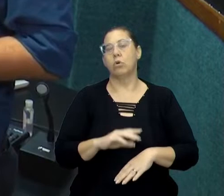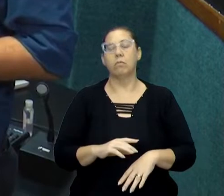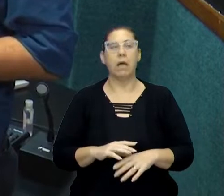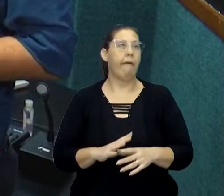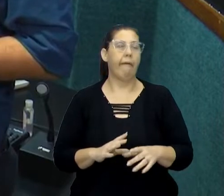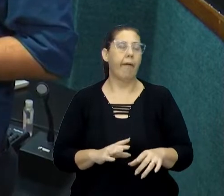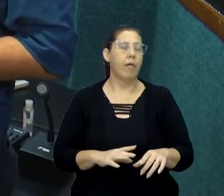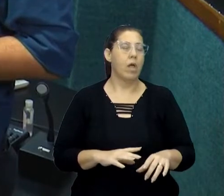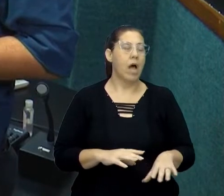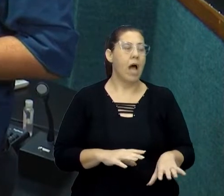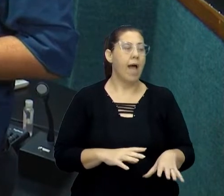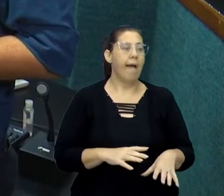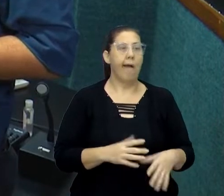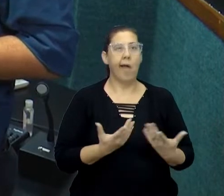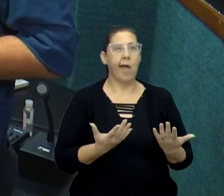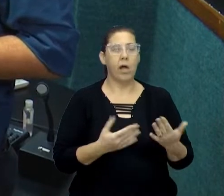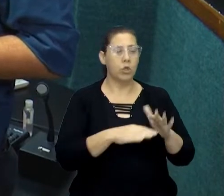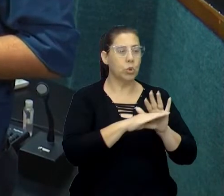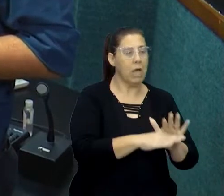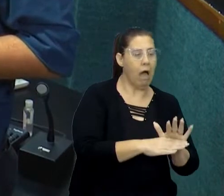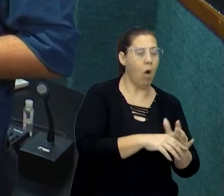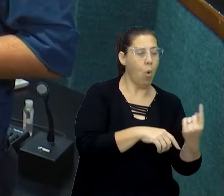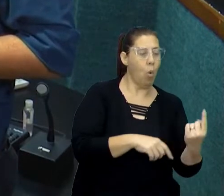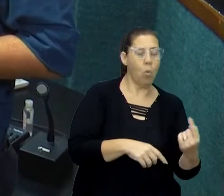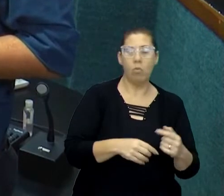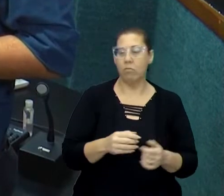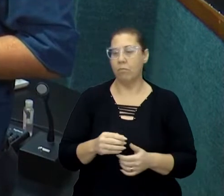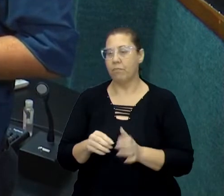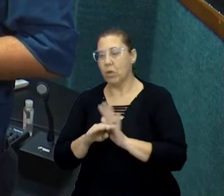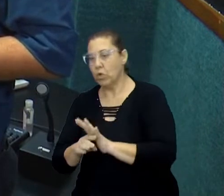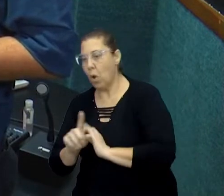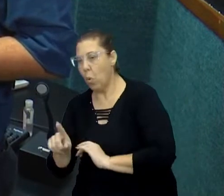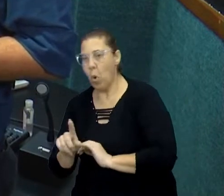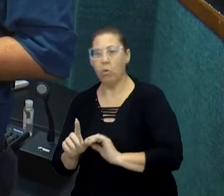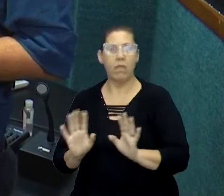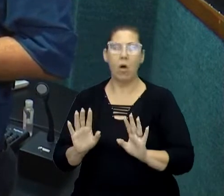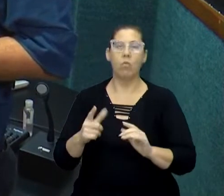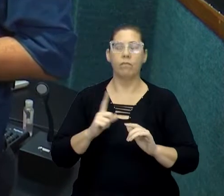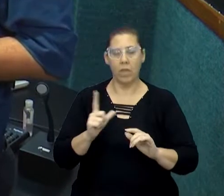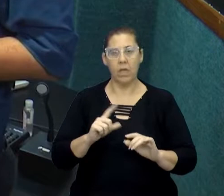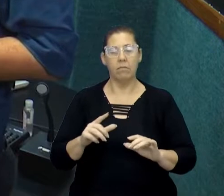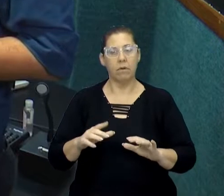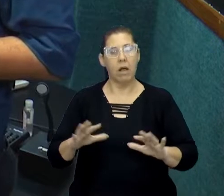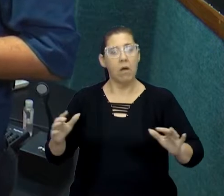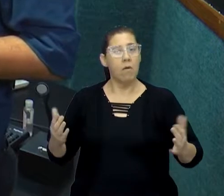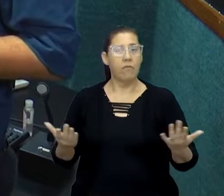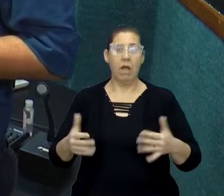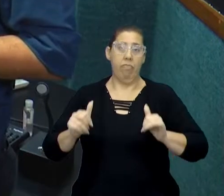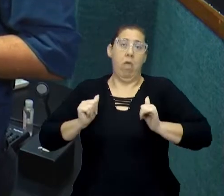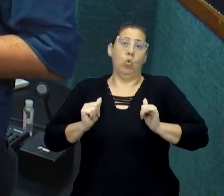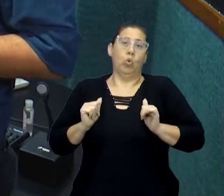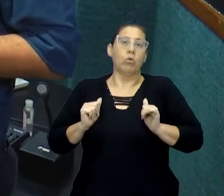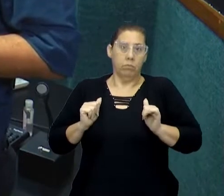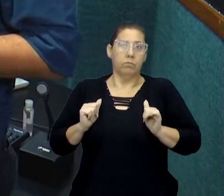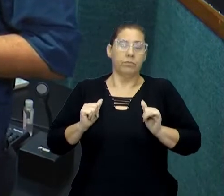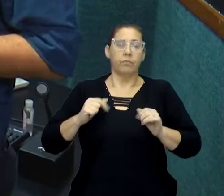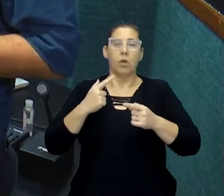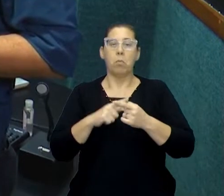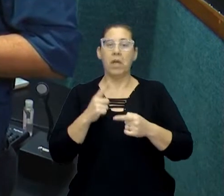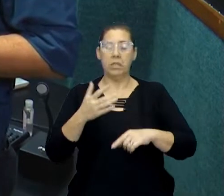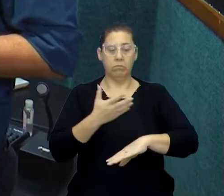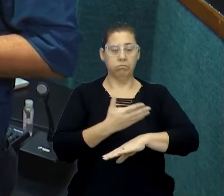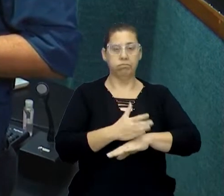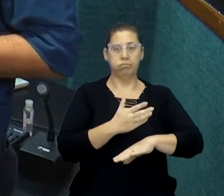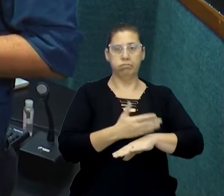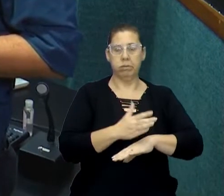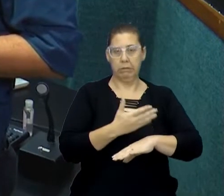partido. Isso vai favorecer a pureza da informação. Porque quanto mais a gente faz esse exercício de